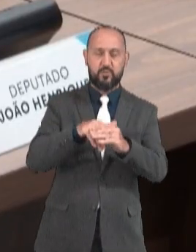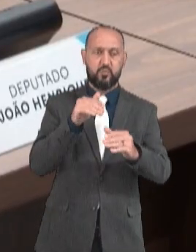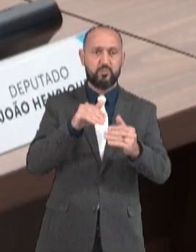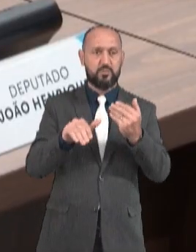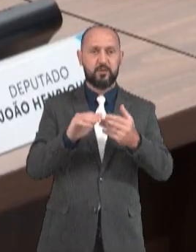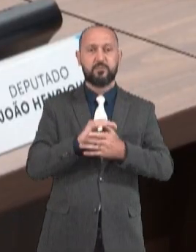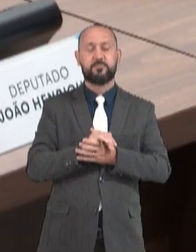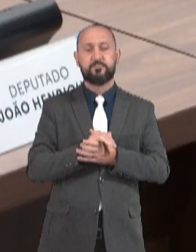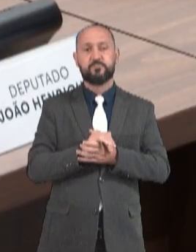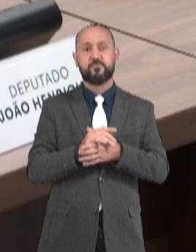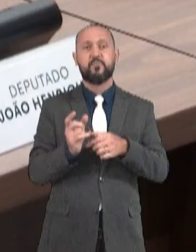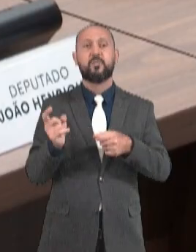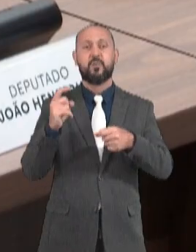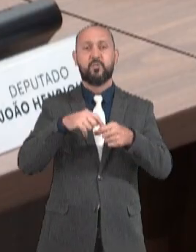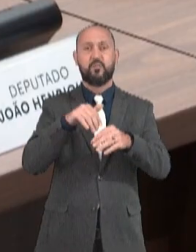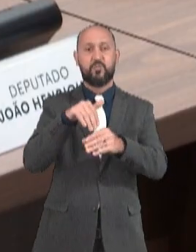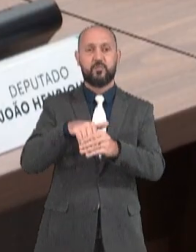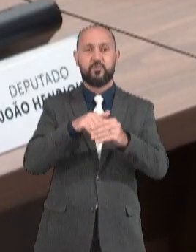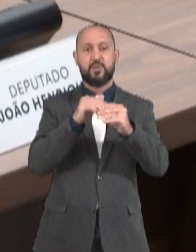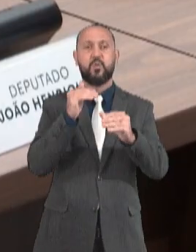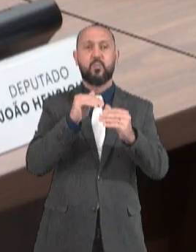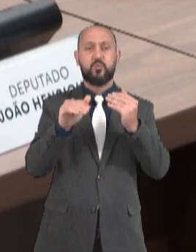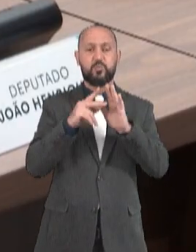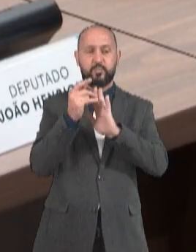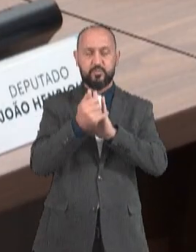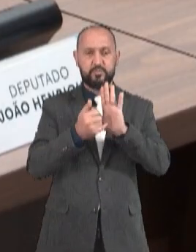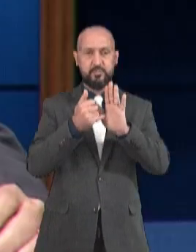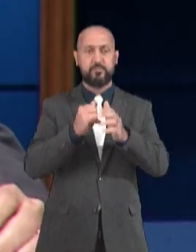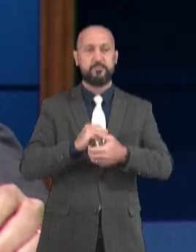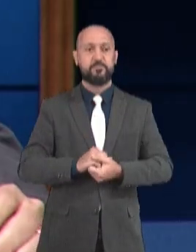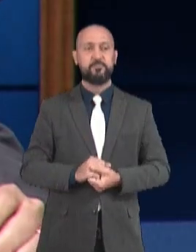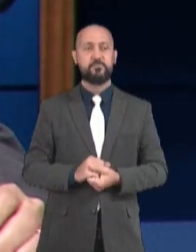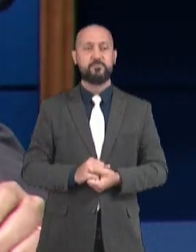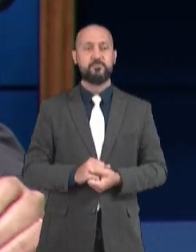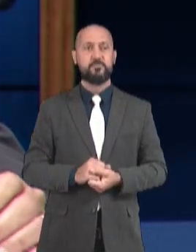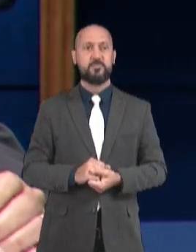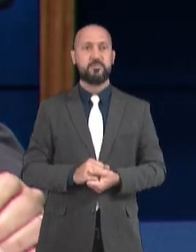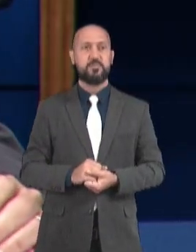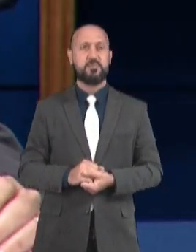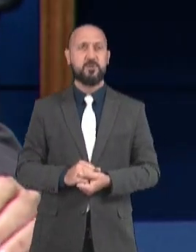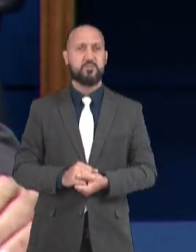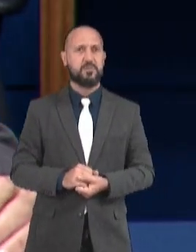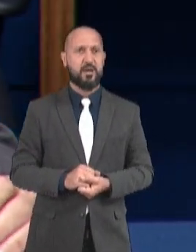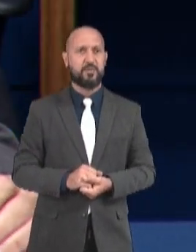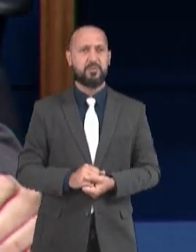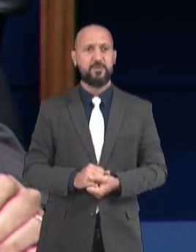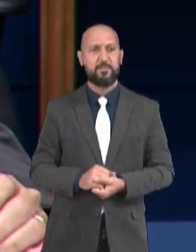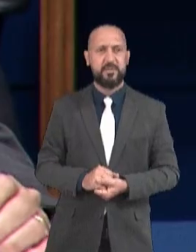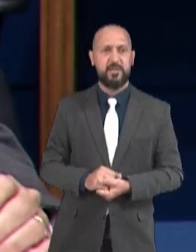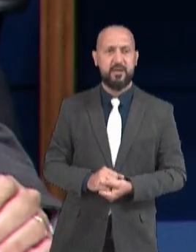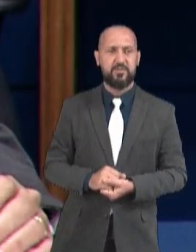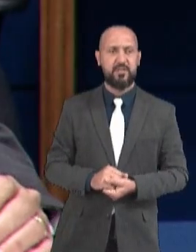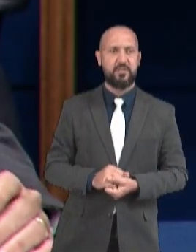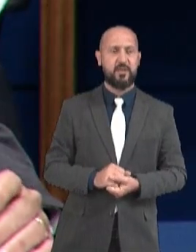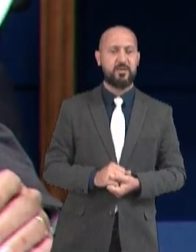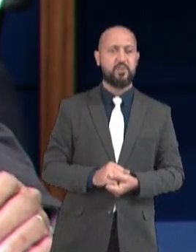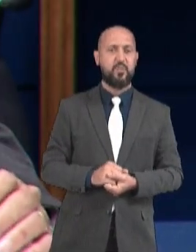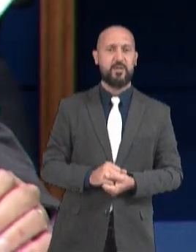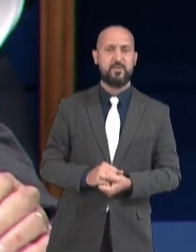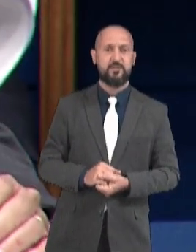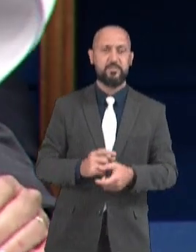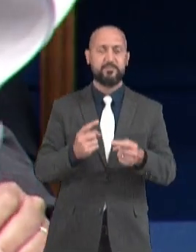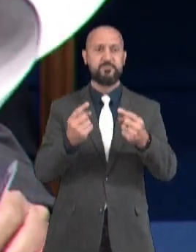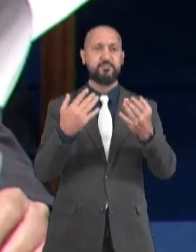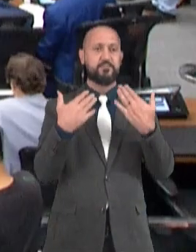Então, vou votar contra esse projeto, senhor presidente. Ainda em discussão? Para discutir, senhor presidente. Para